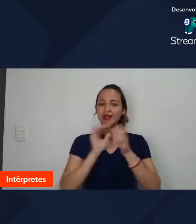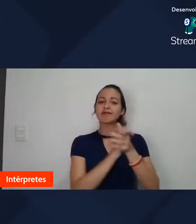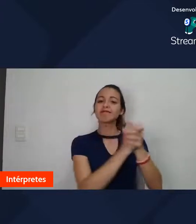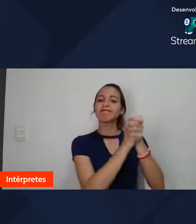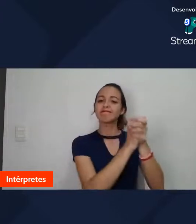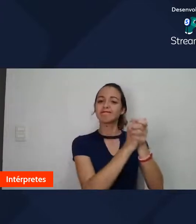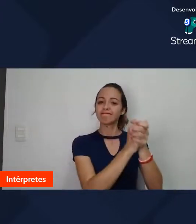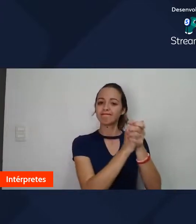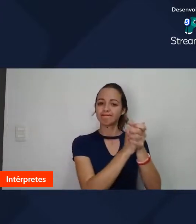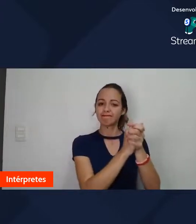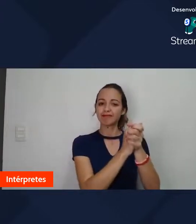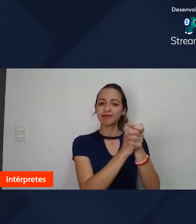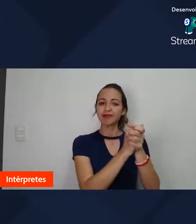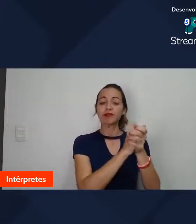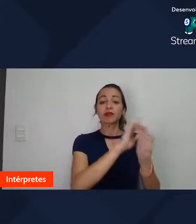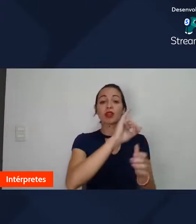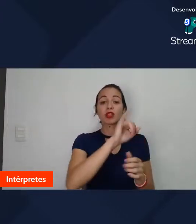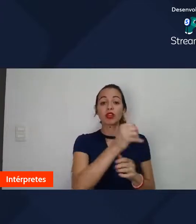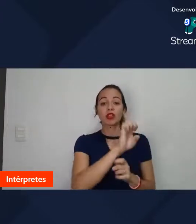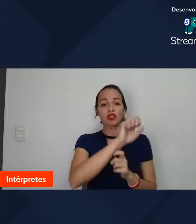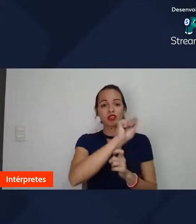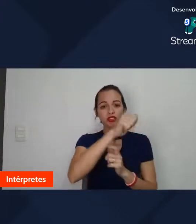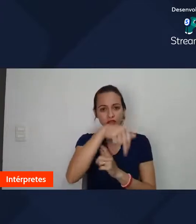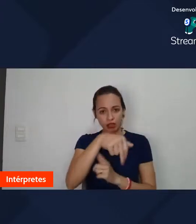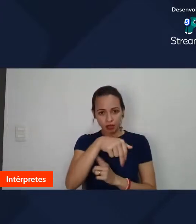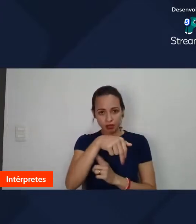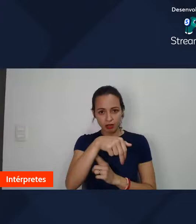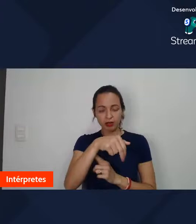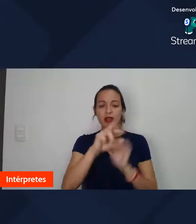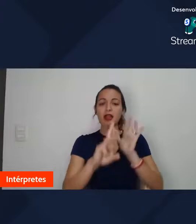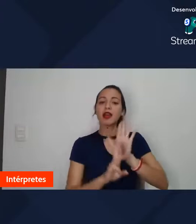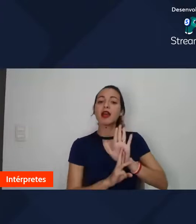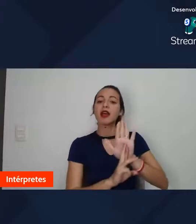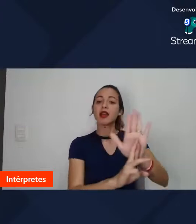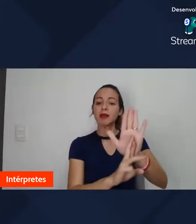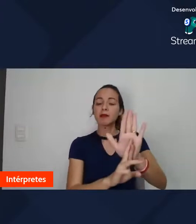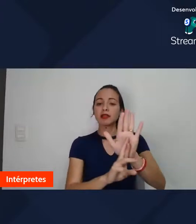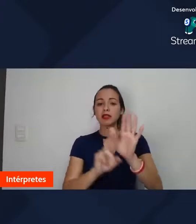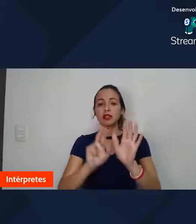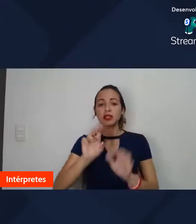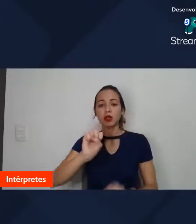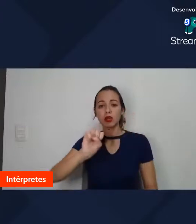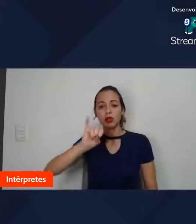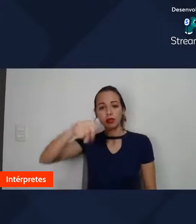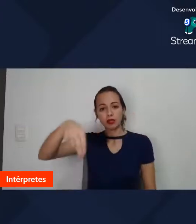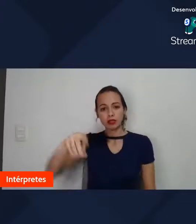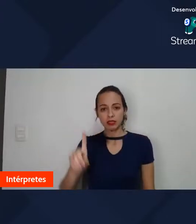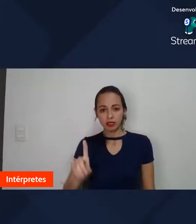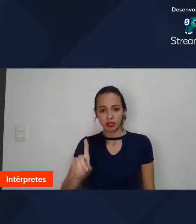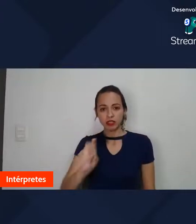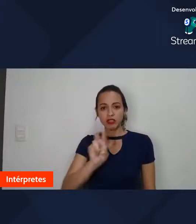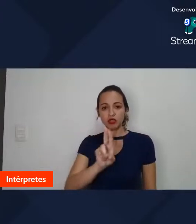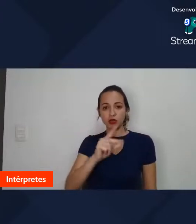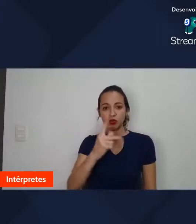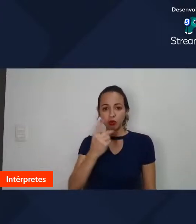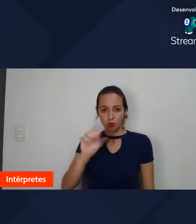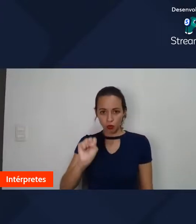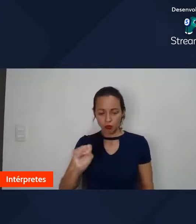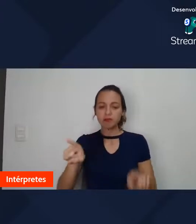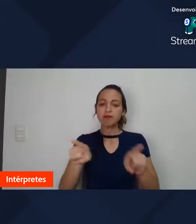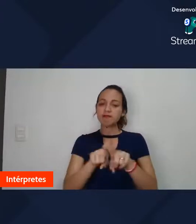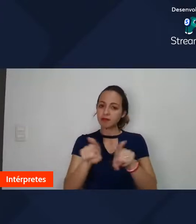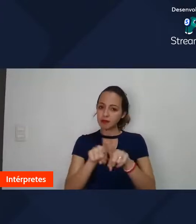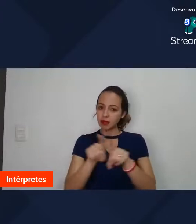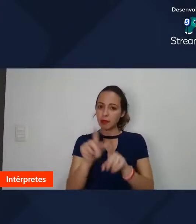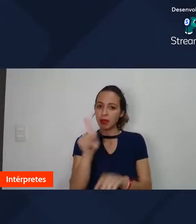os companheiros Jean Carlos Nunes de Jesus, representando o Sindiupes, e Marluce Leila Simões, companheira,